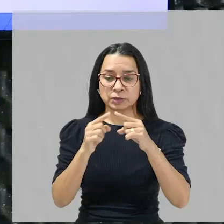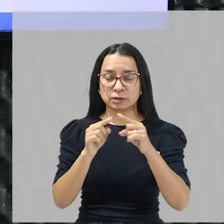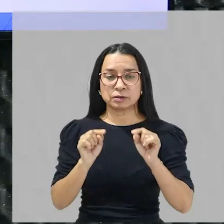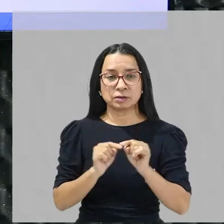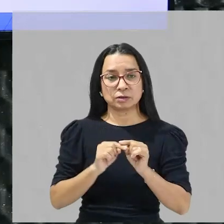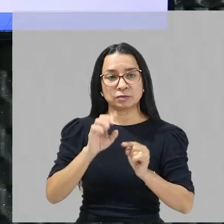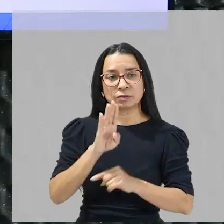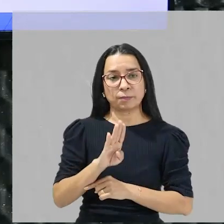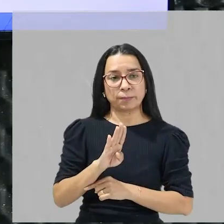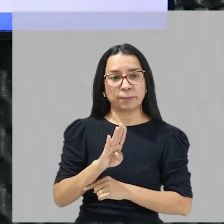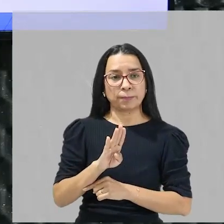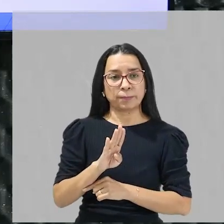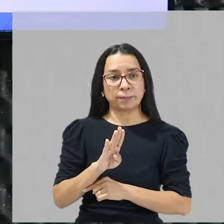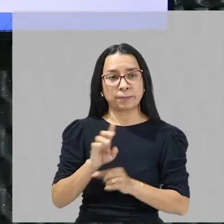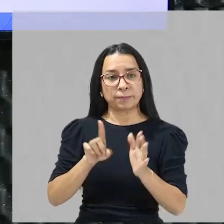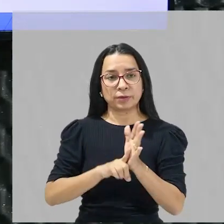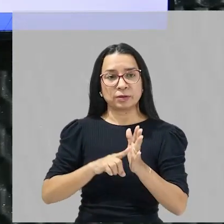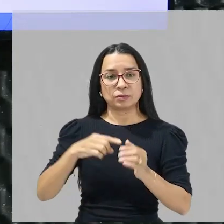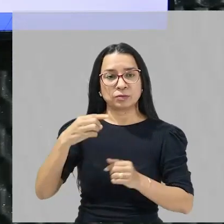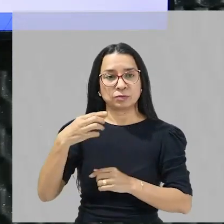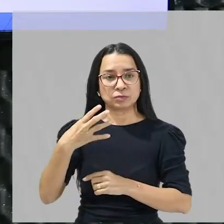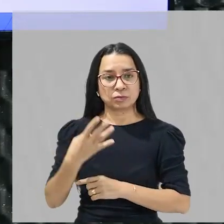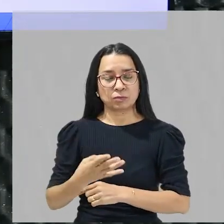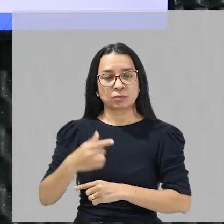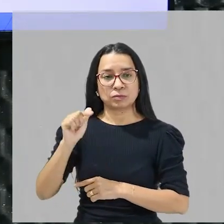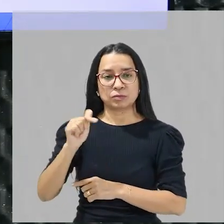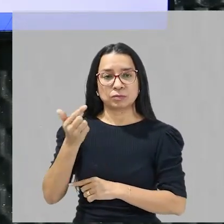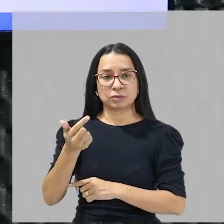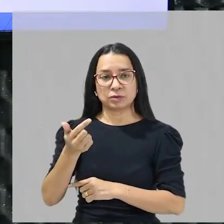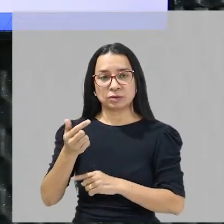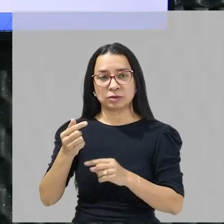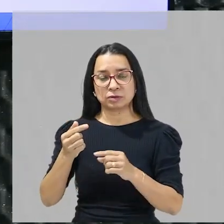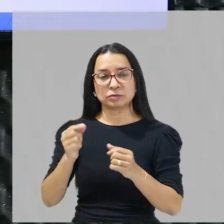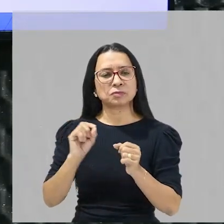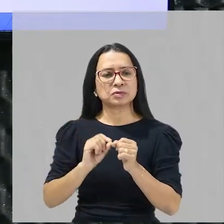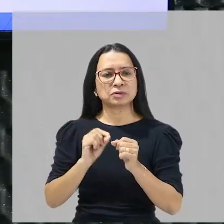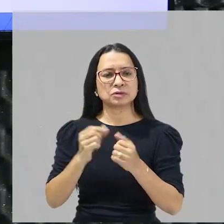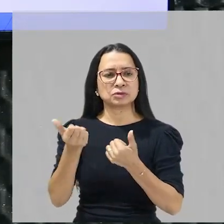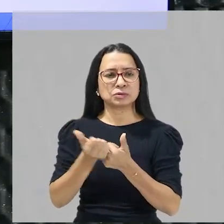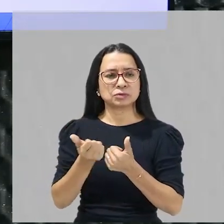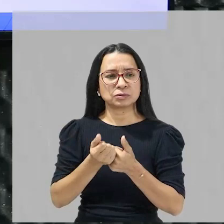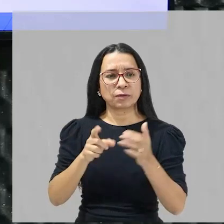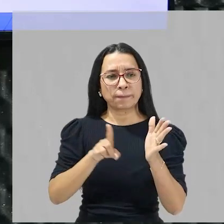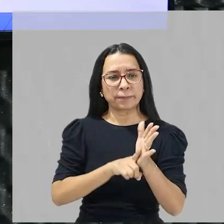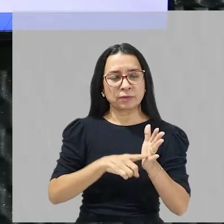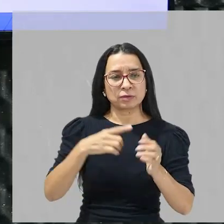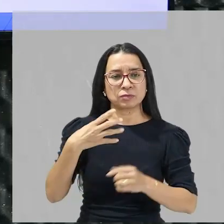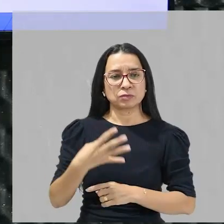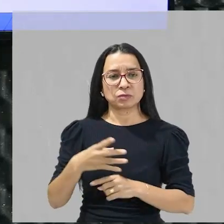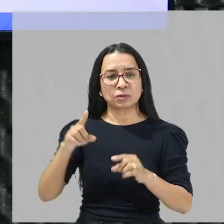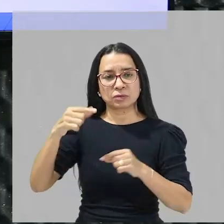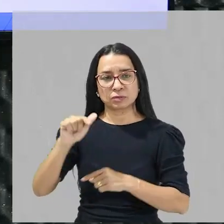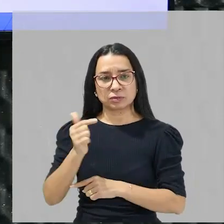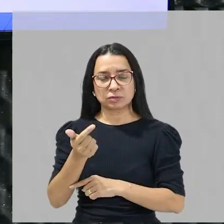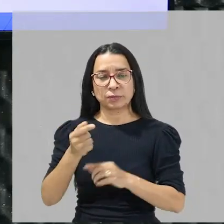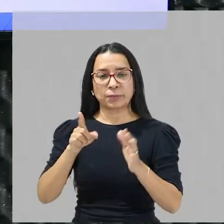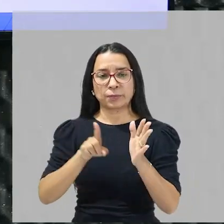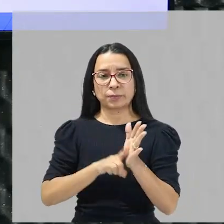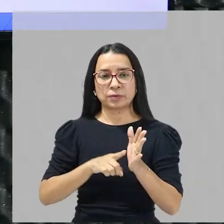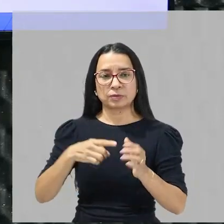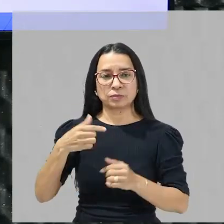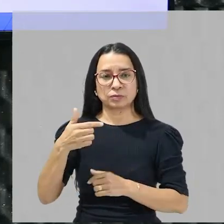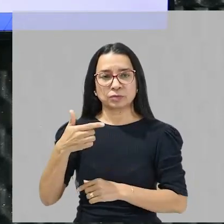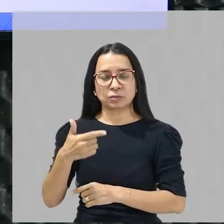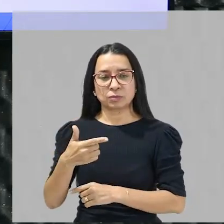menos 4 vezes a vezes c, fazendo a substituição, olha como ficou. Menos 4 ao quadrado, menos 4 vezes